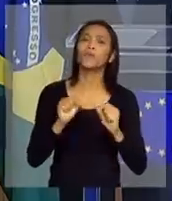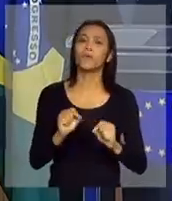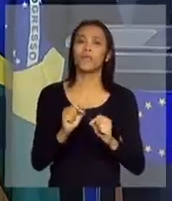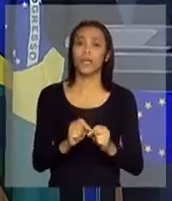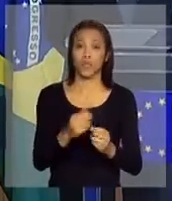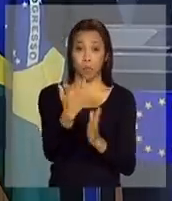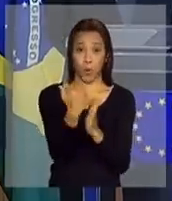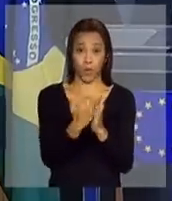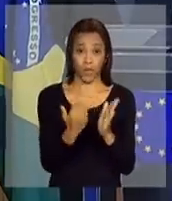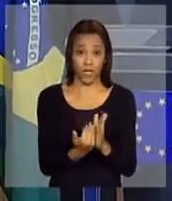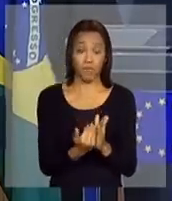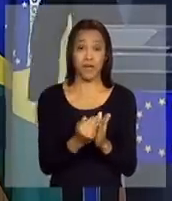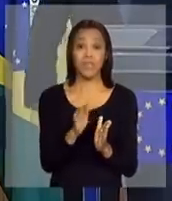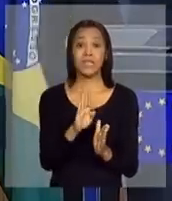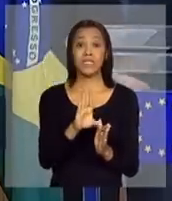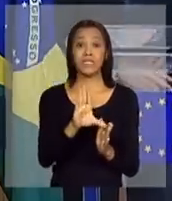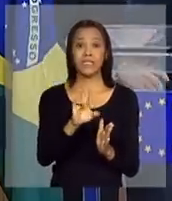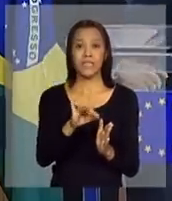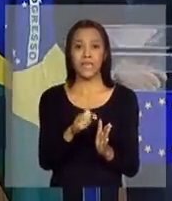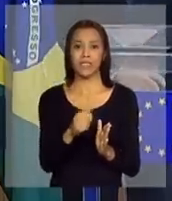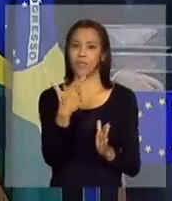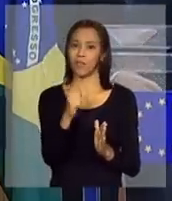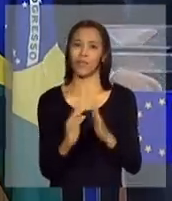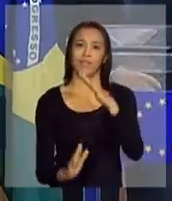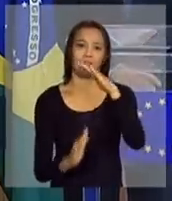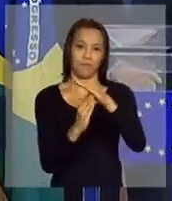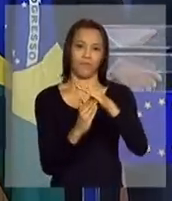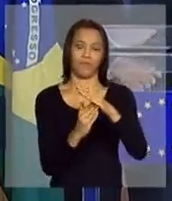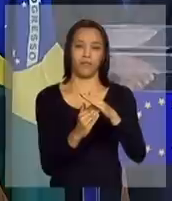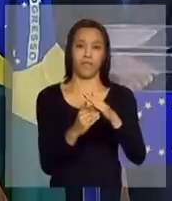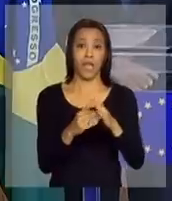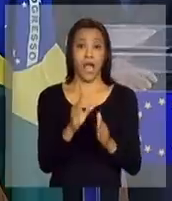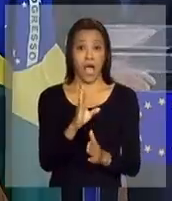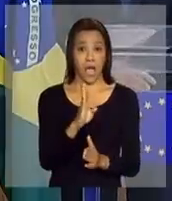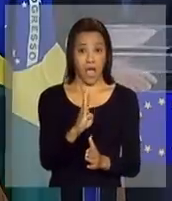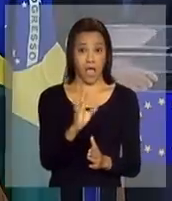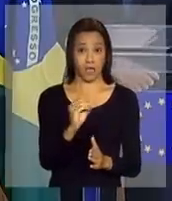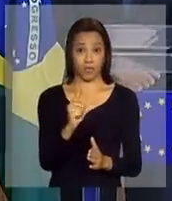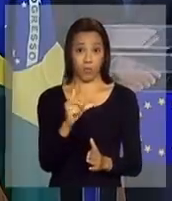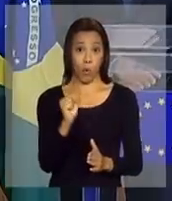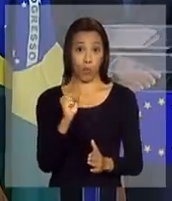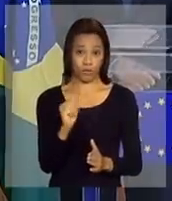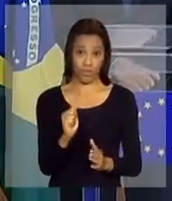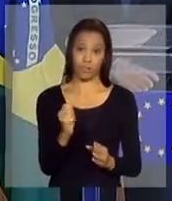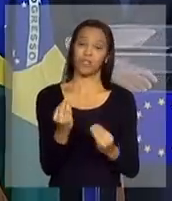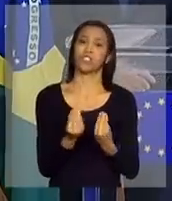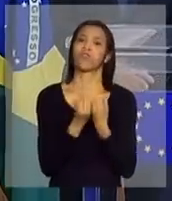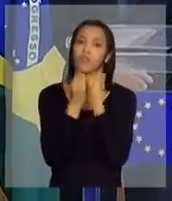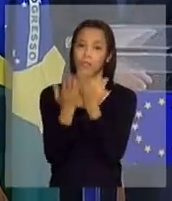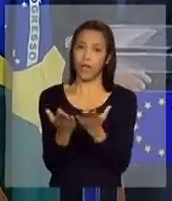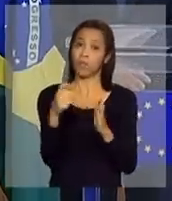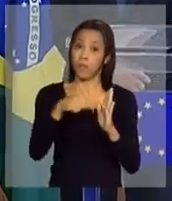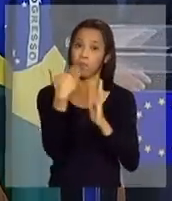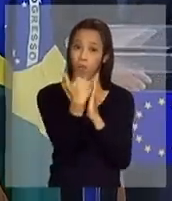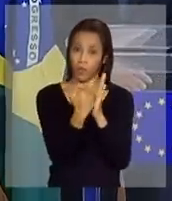Fronteira. Por quê? Das bolsas que até agora foram concedidas pelo programa,